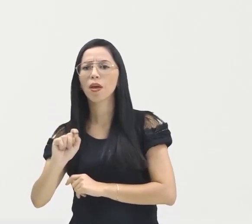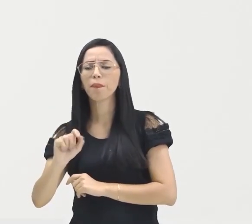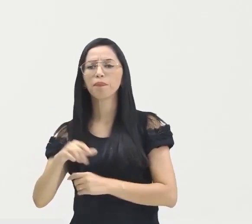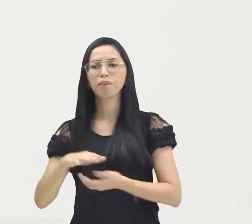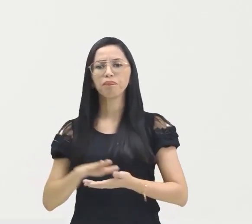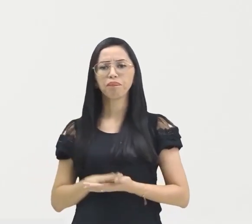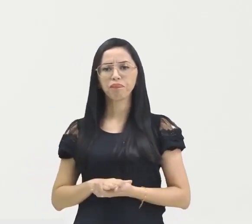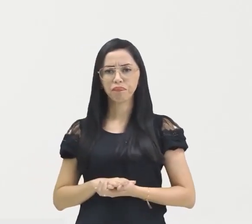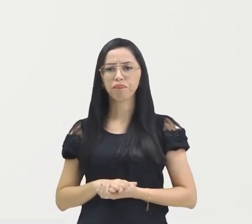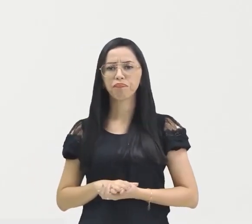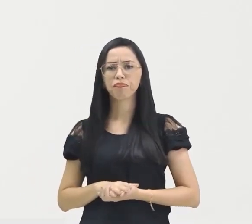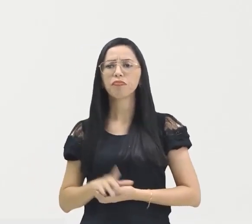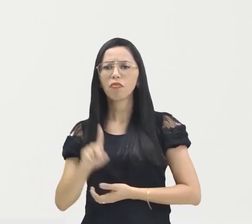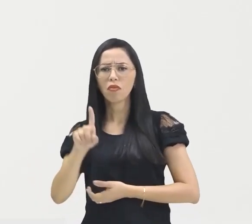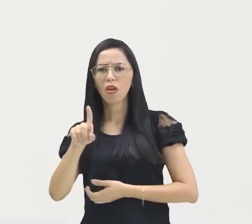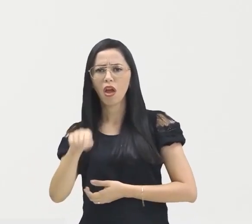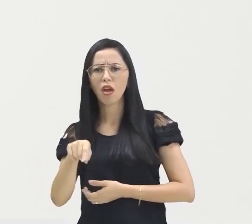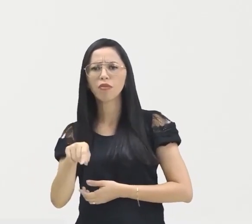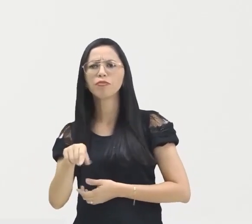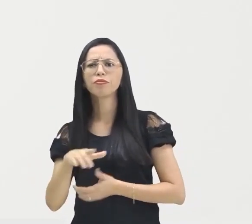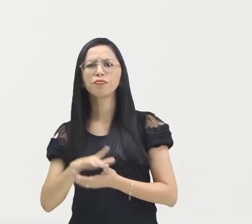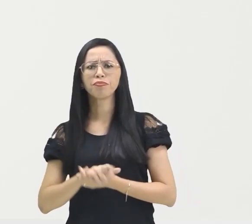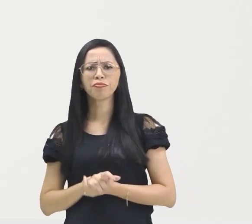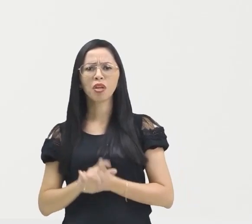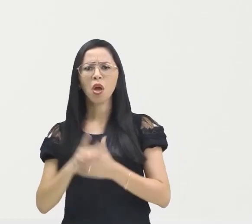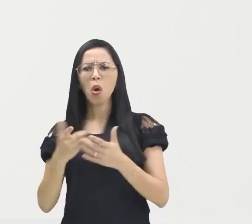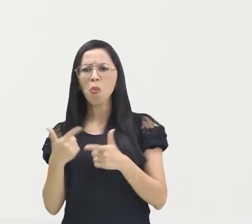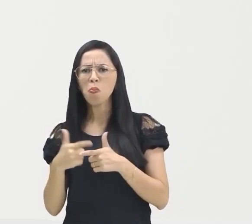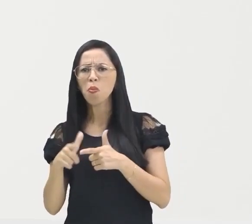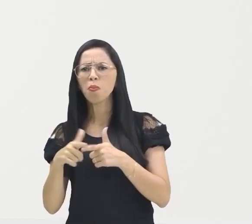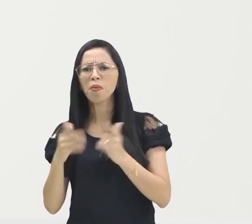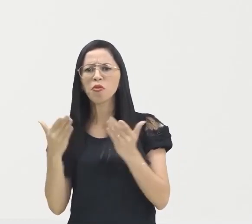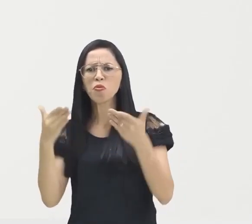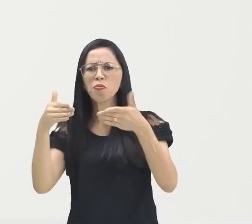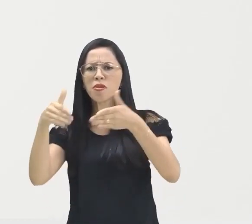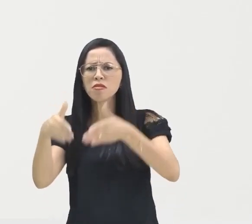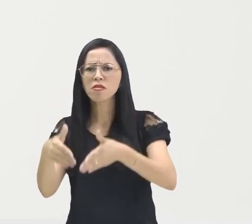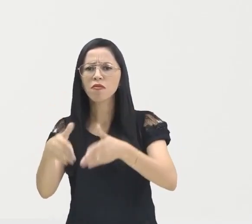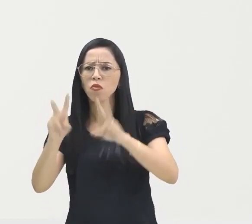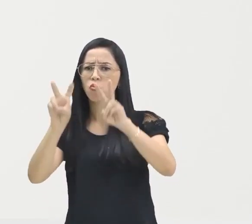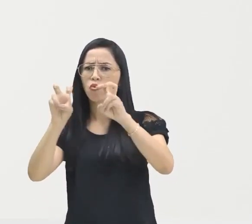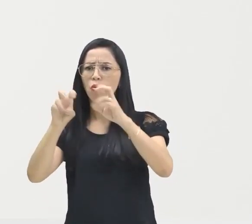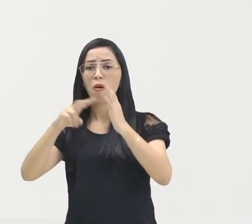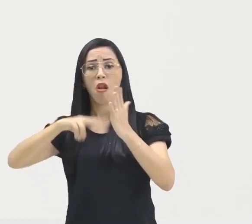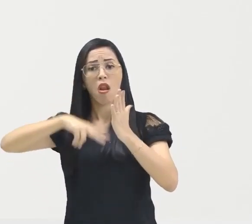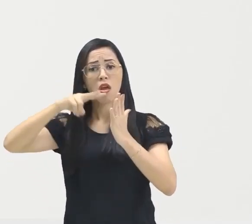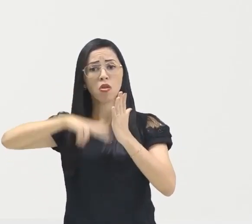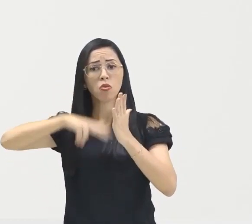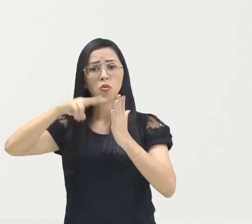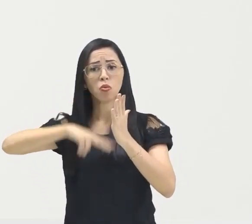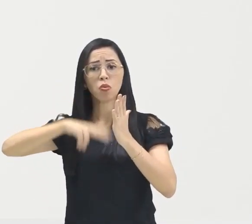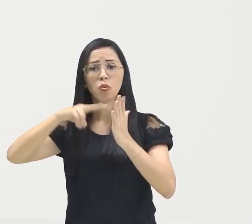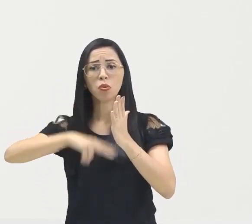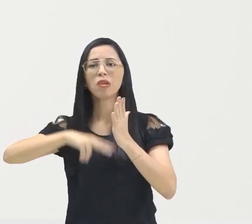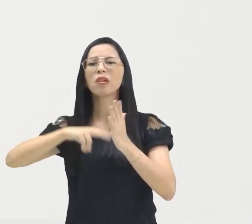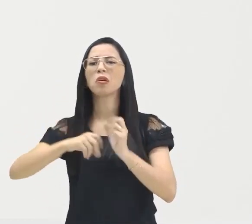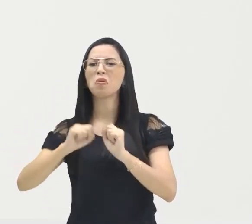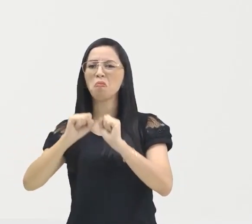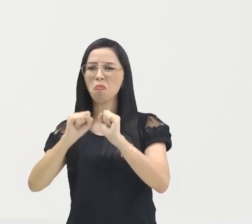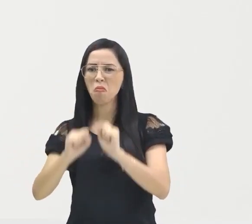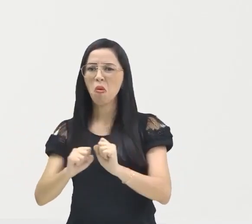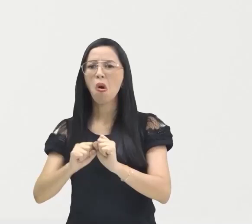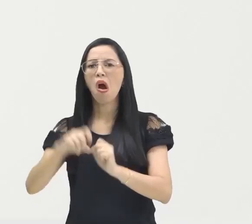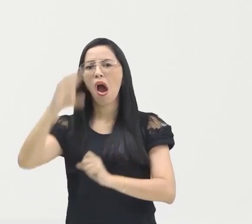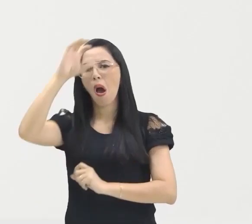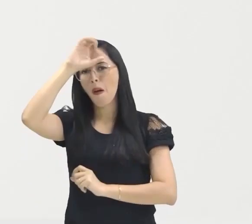A dislexia é um transtorno específico de leitura que pode afetar a aprendizagem de crianças